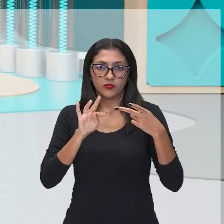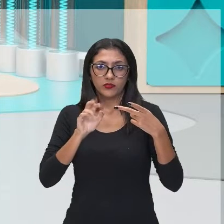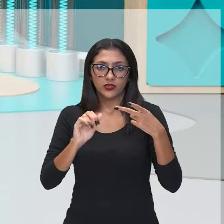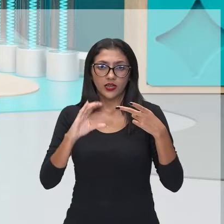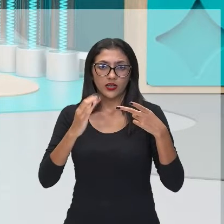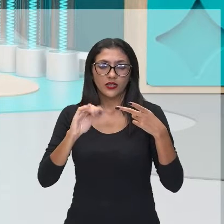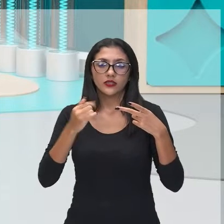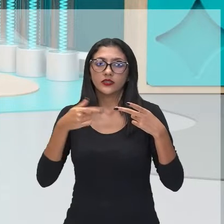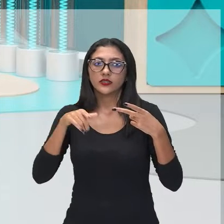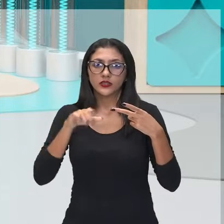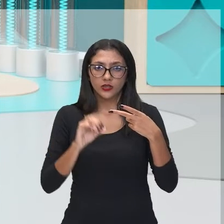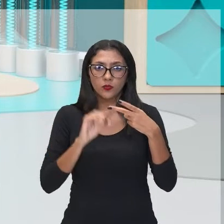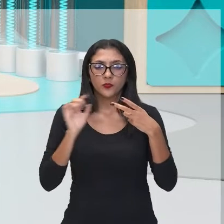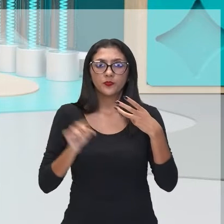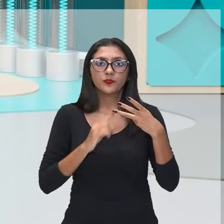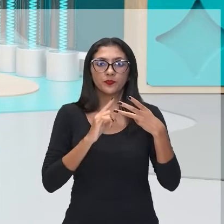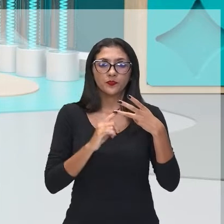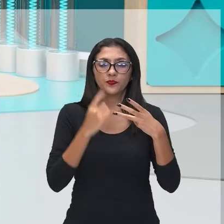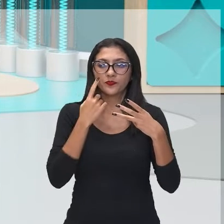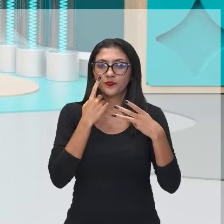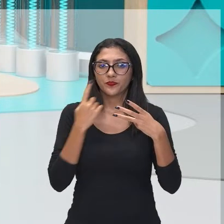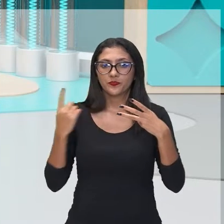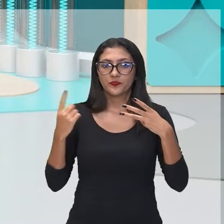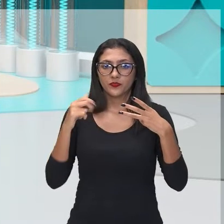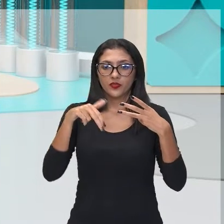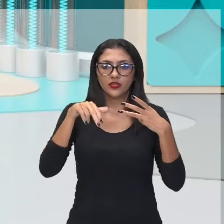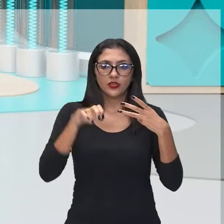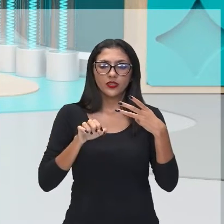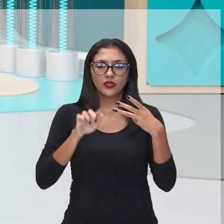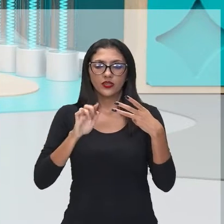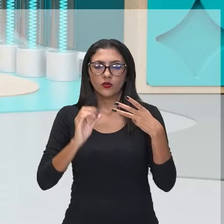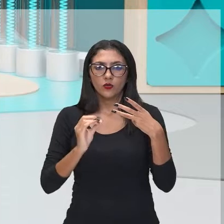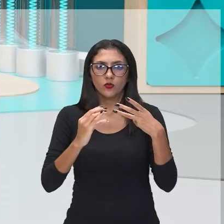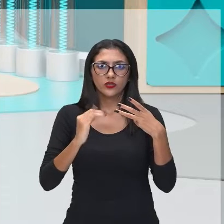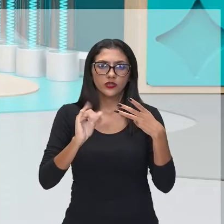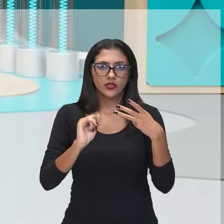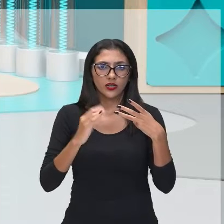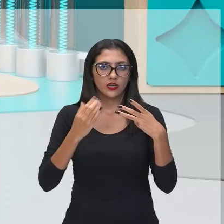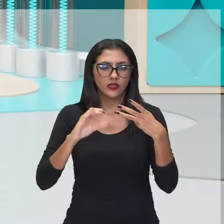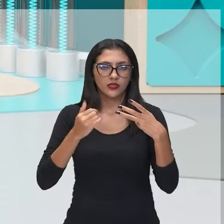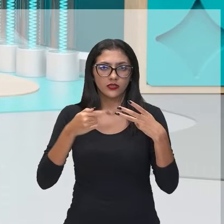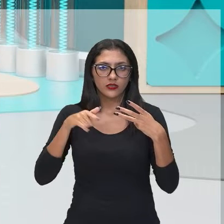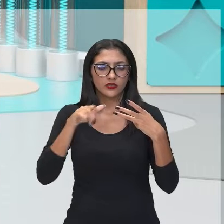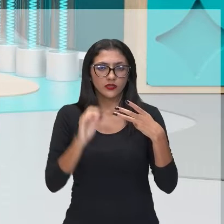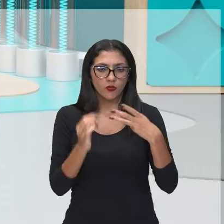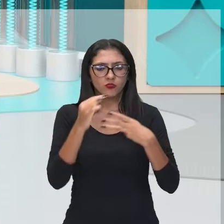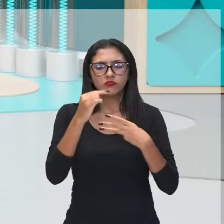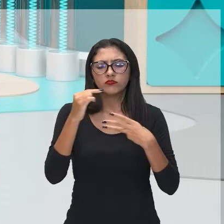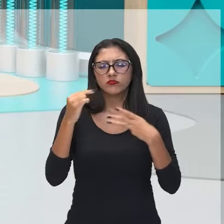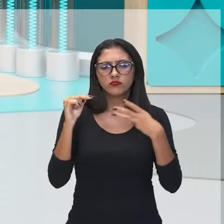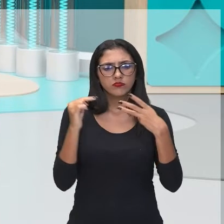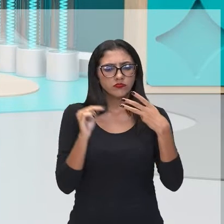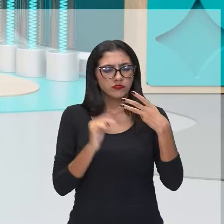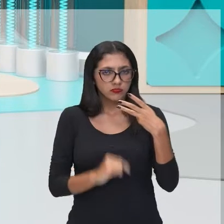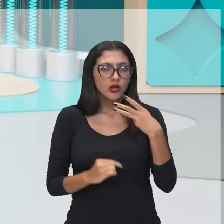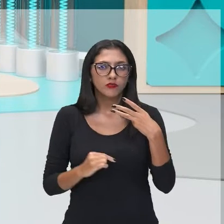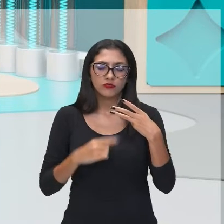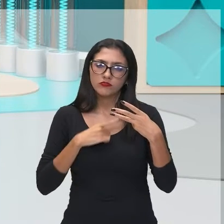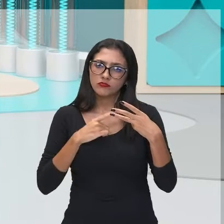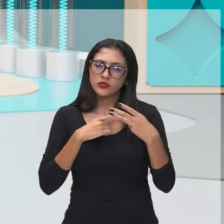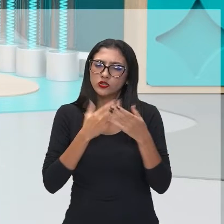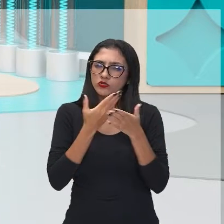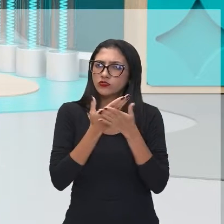temos um terceiro, que é exatamente o de negociação, certo? Sobre cada um desses nós vamos